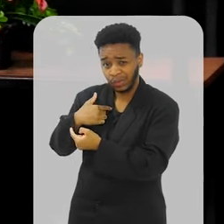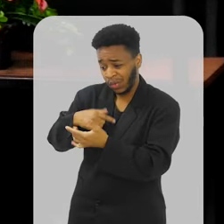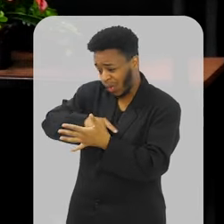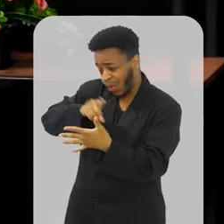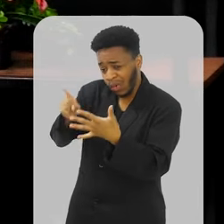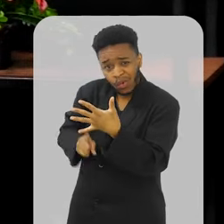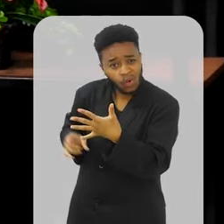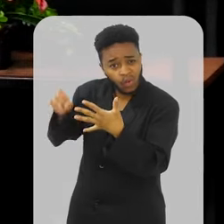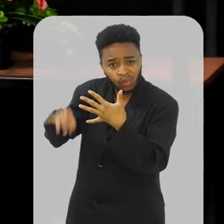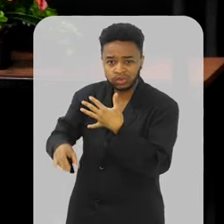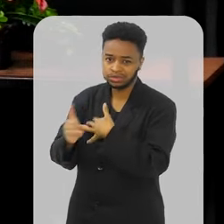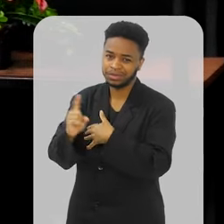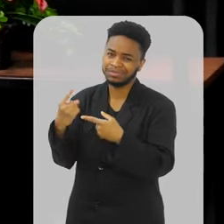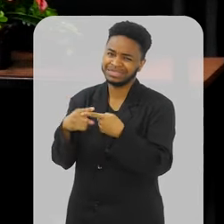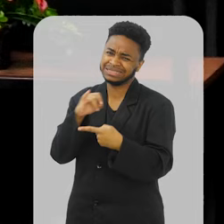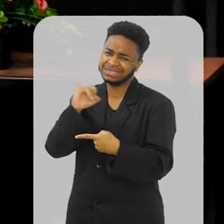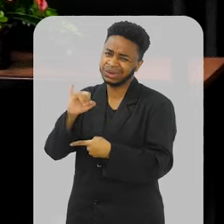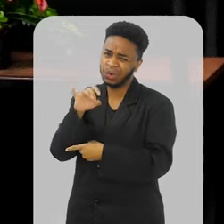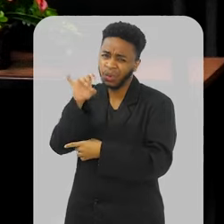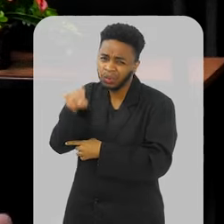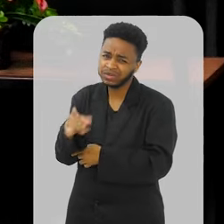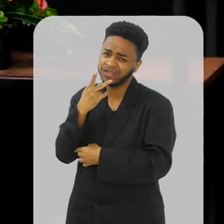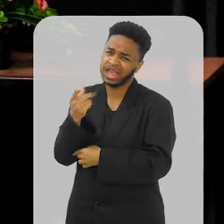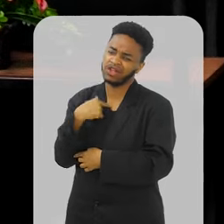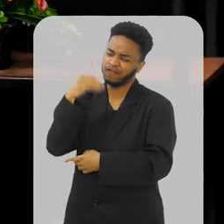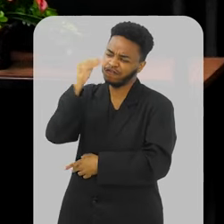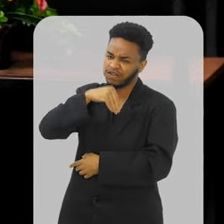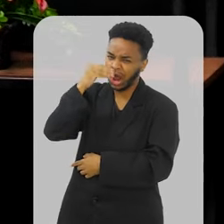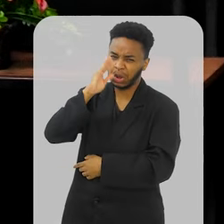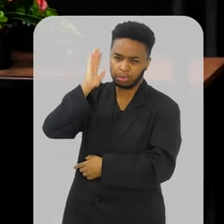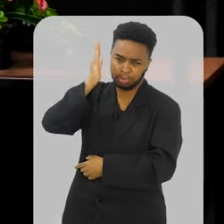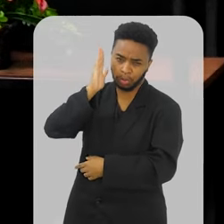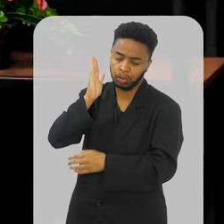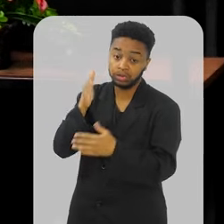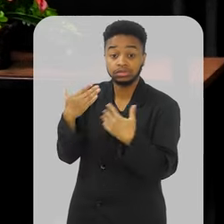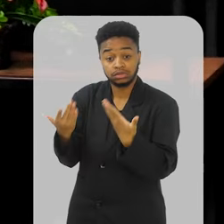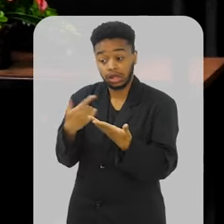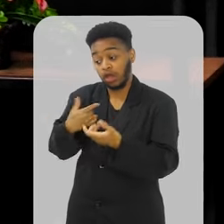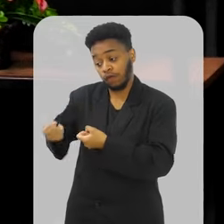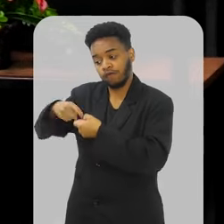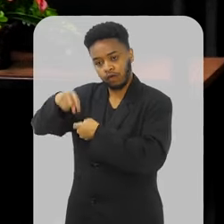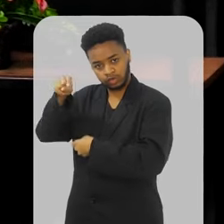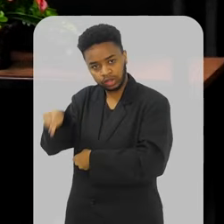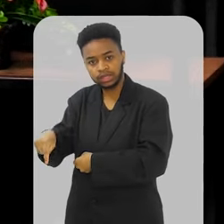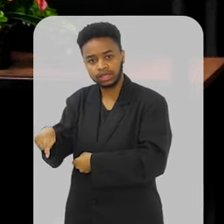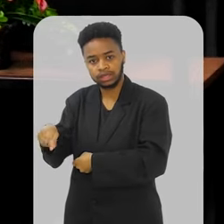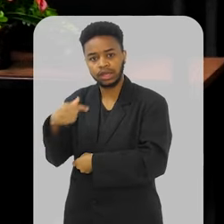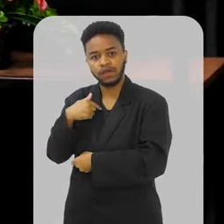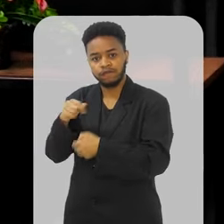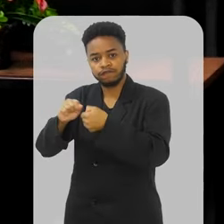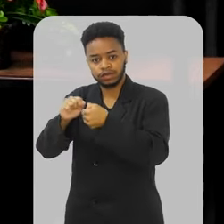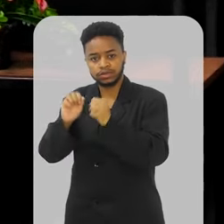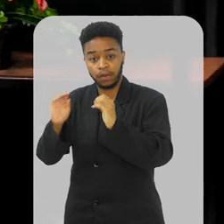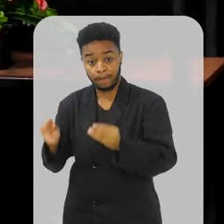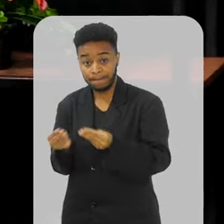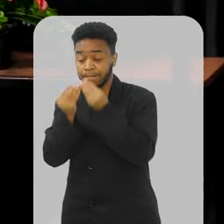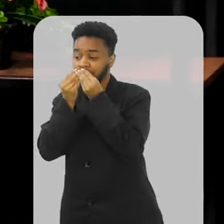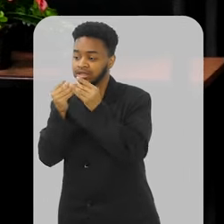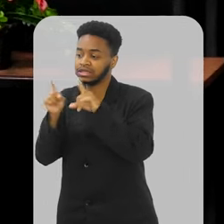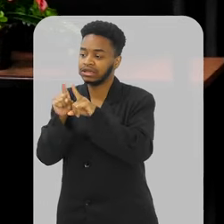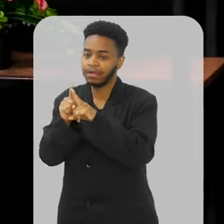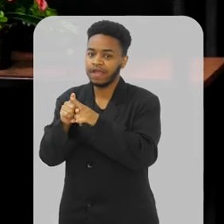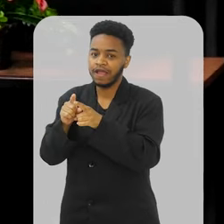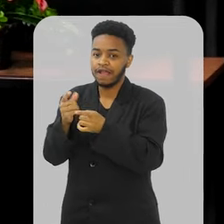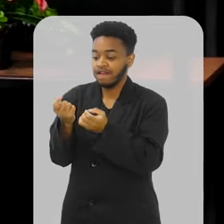lugar porque se eu ficar lá para baixo e vai dizer assim meu Padre é muito fraco é muito burrinho eu volto aqui para celebrar uma missa